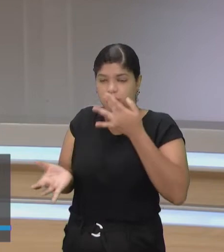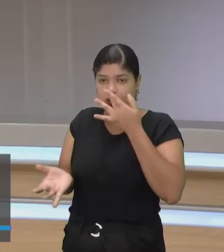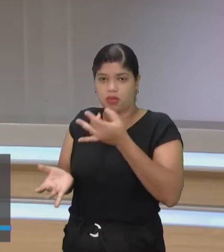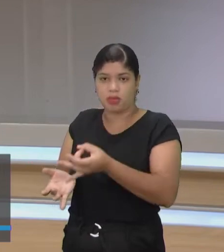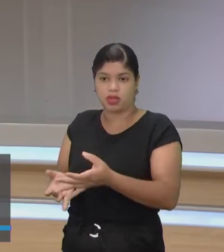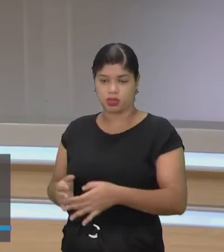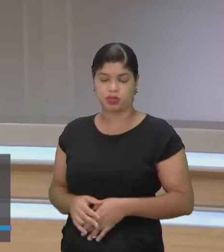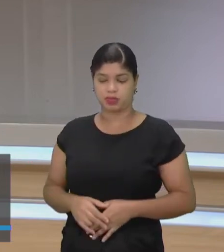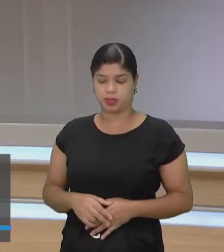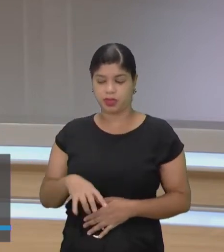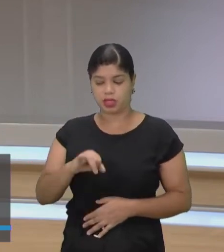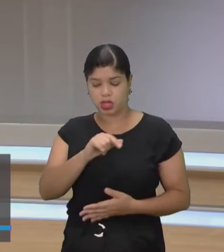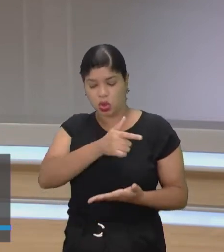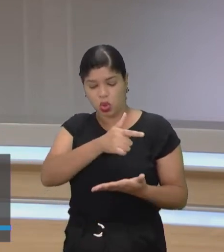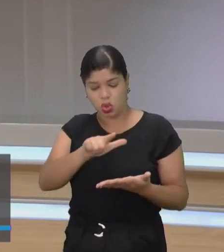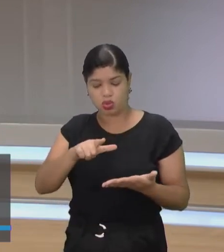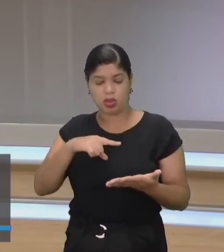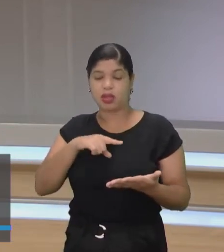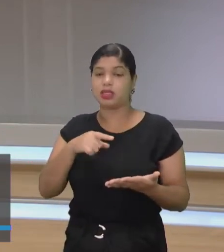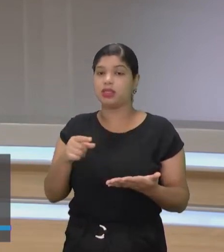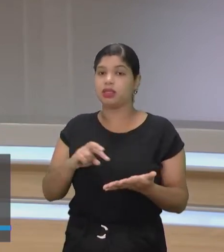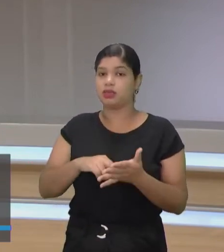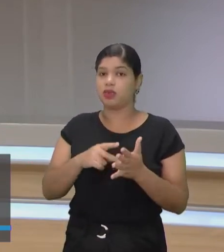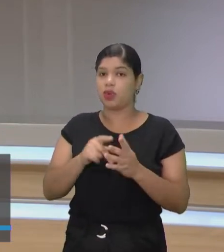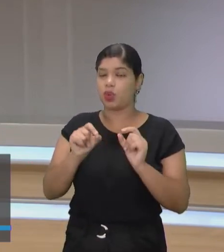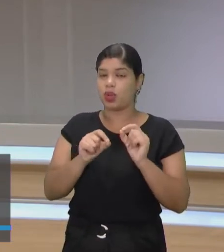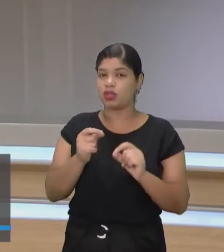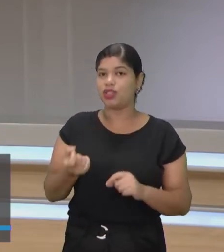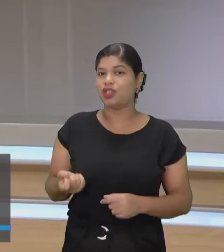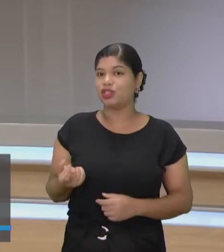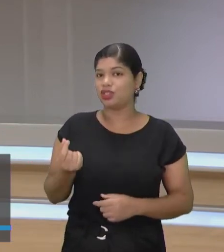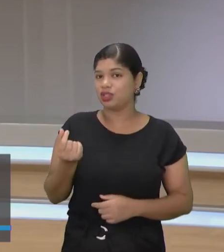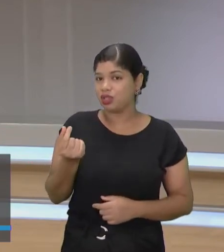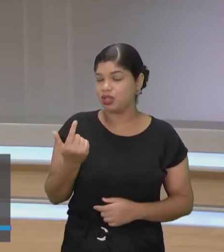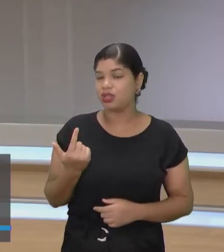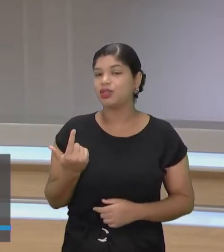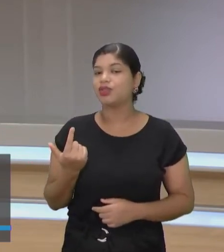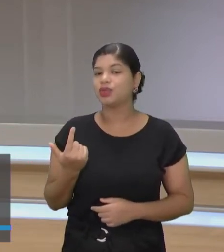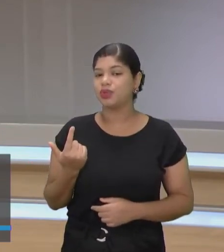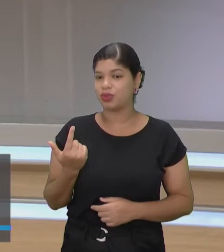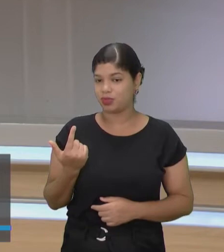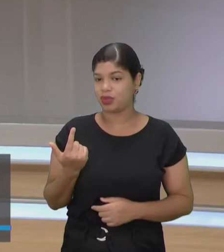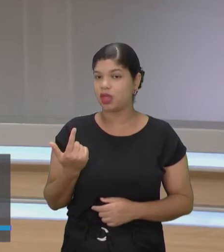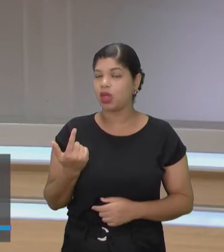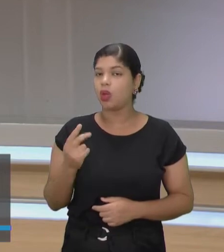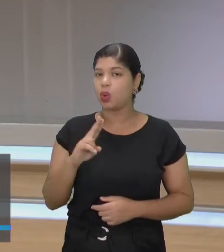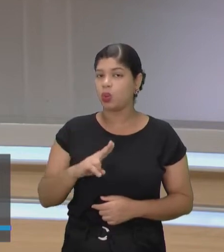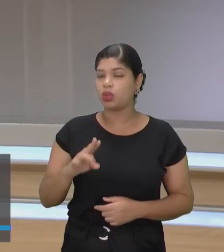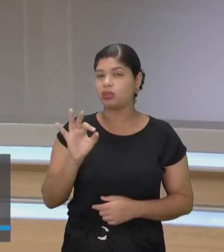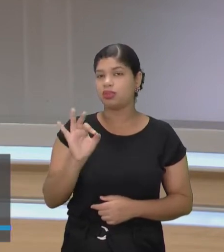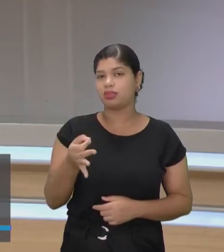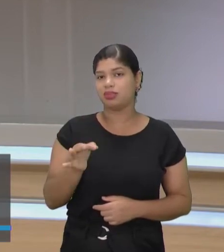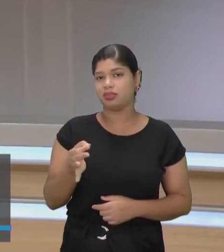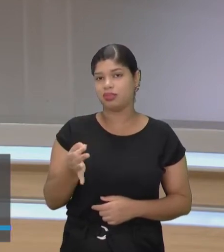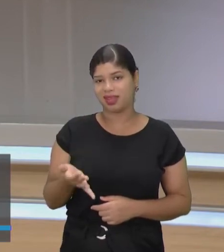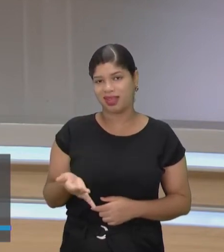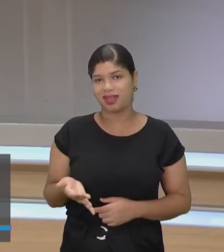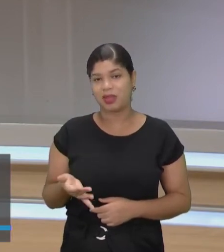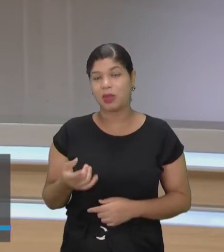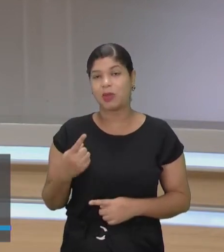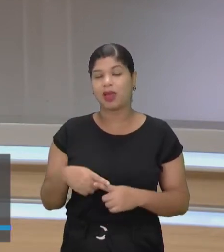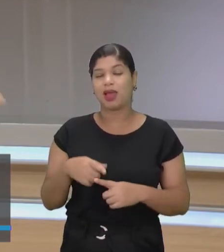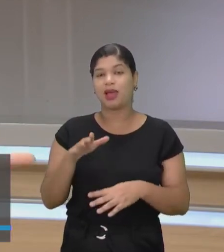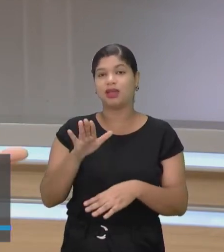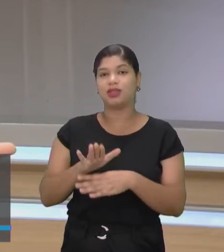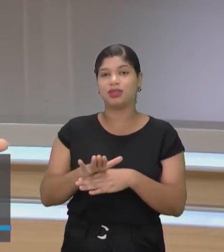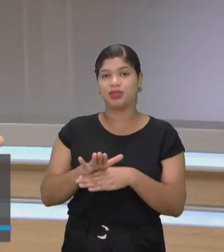se eu estou sendo taxado, quer dizer que esse dinheiro, esse valor monetário está sendo o quê? Está viabilizando a coleta